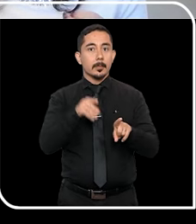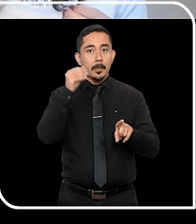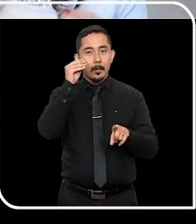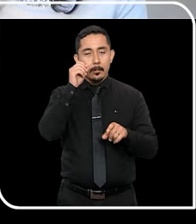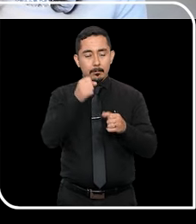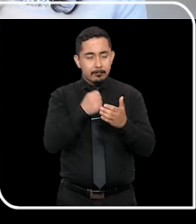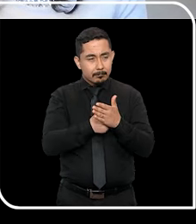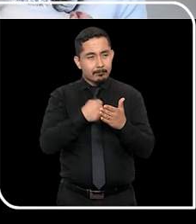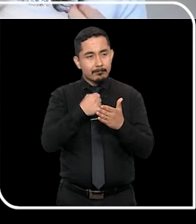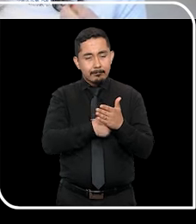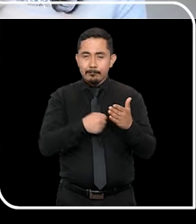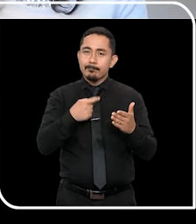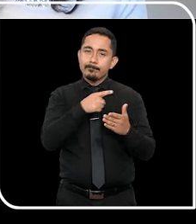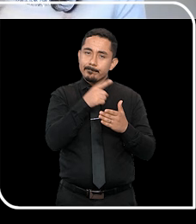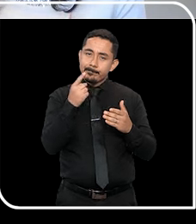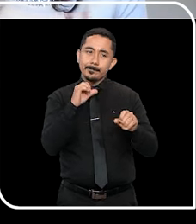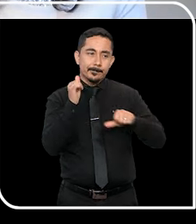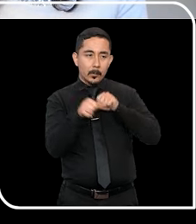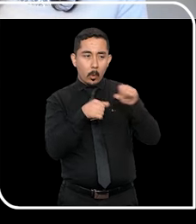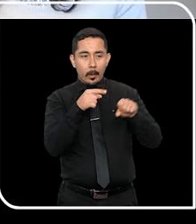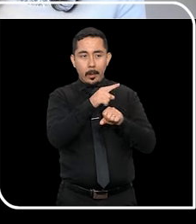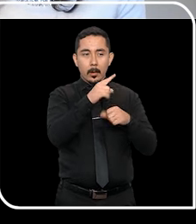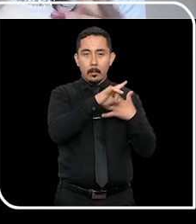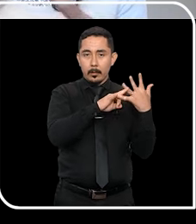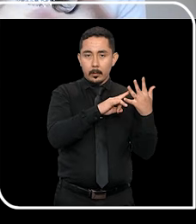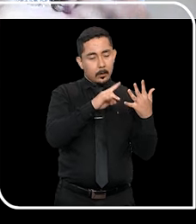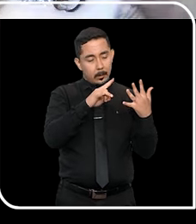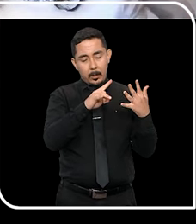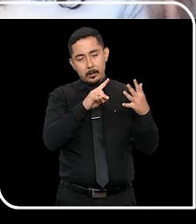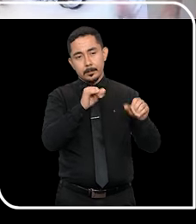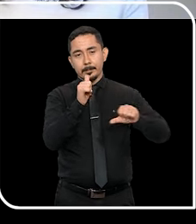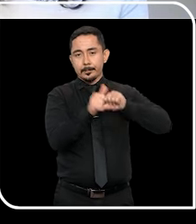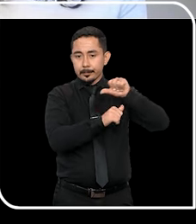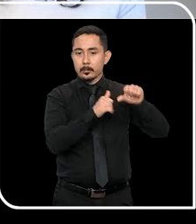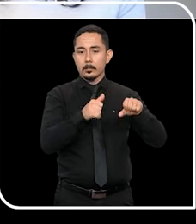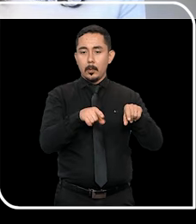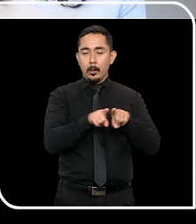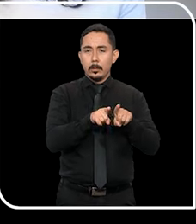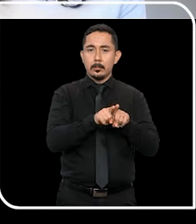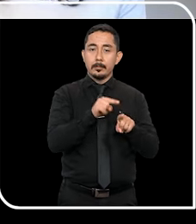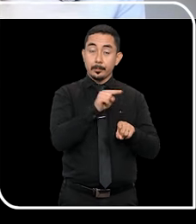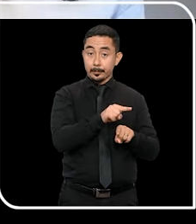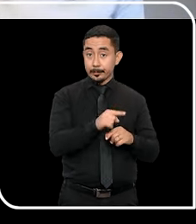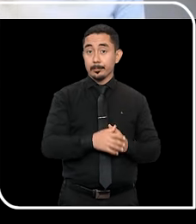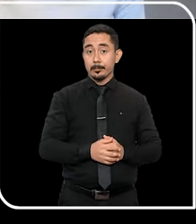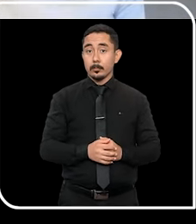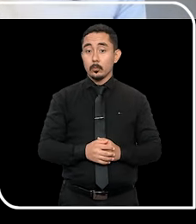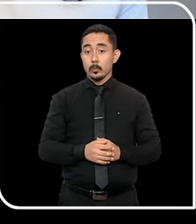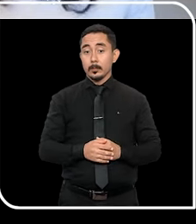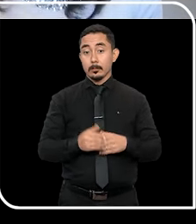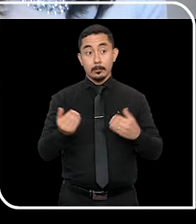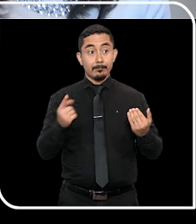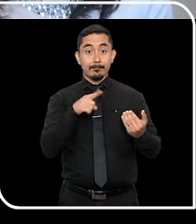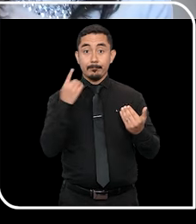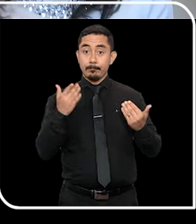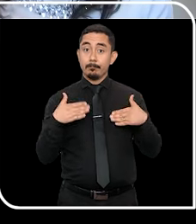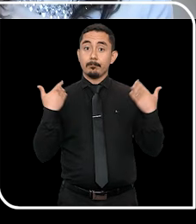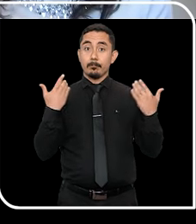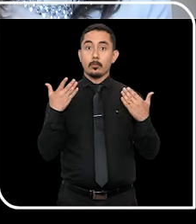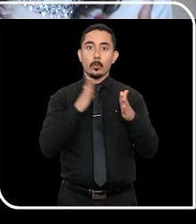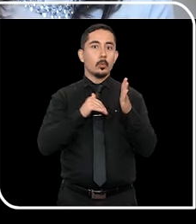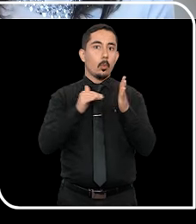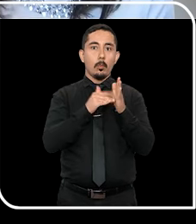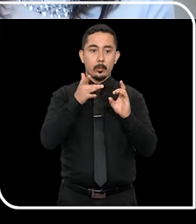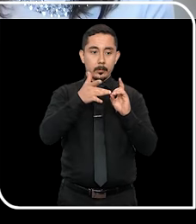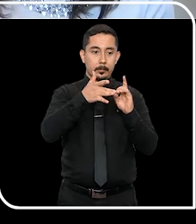tenta consertar corrigir a pessoa com deficiência para aquela função que a gente teve como normal E aí é um pouco chocante a gente falar